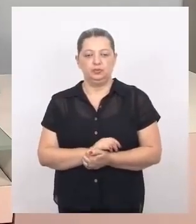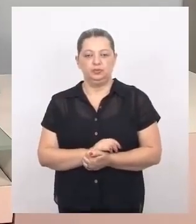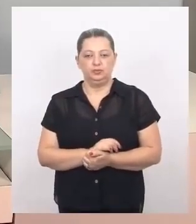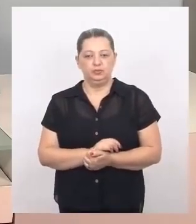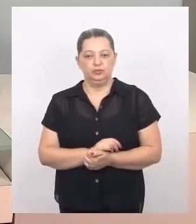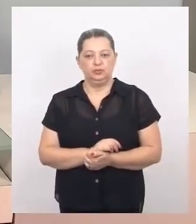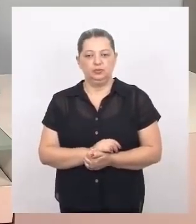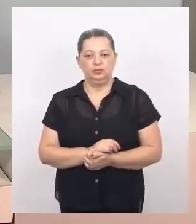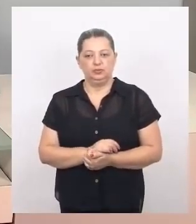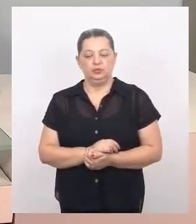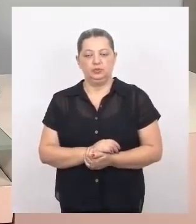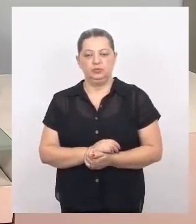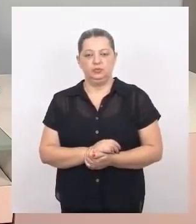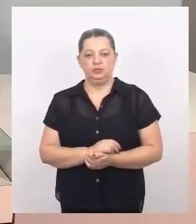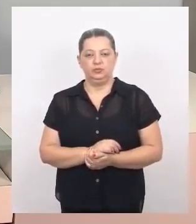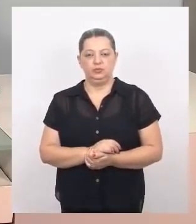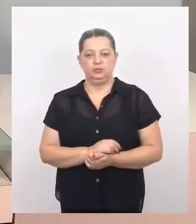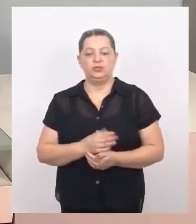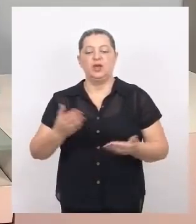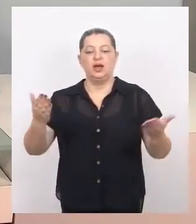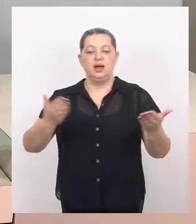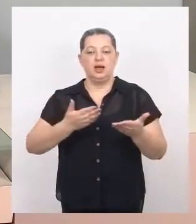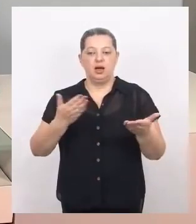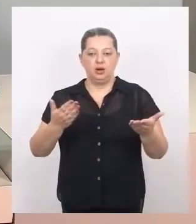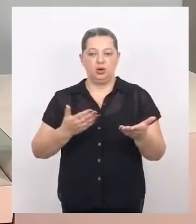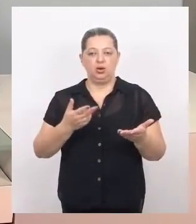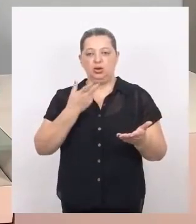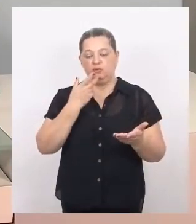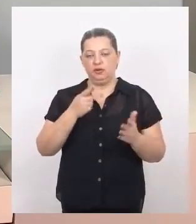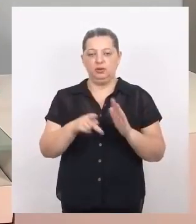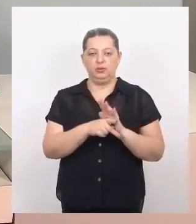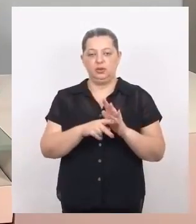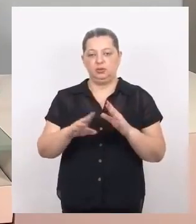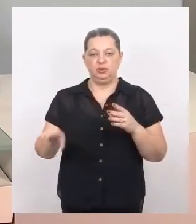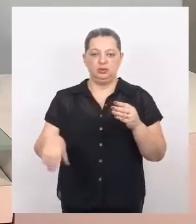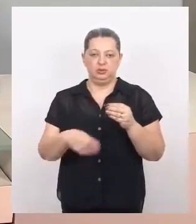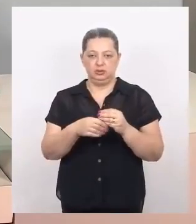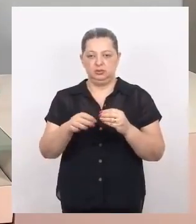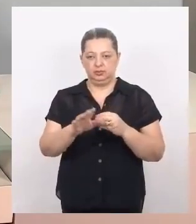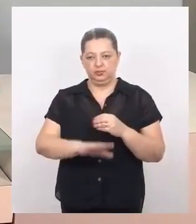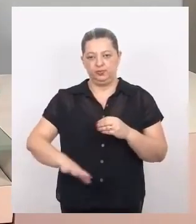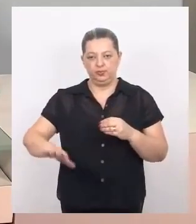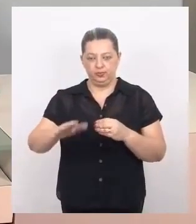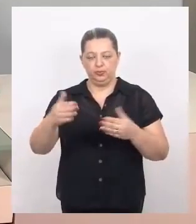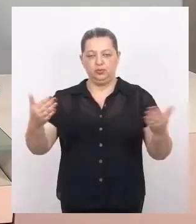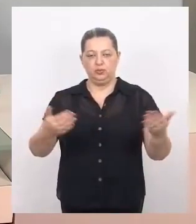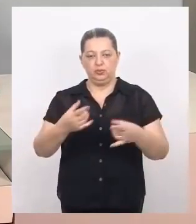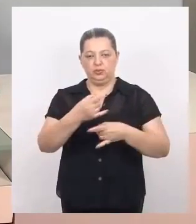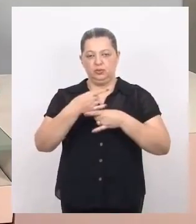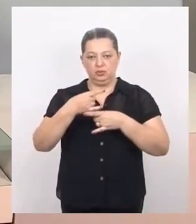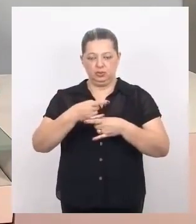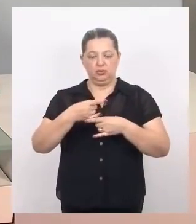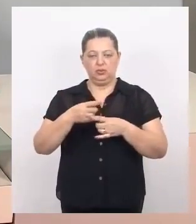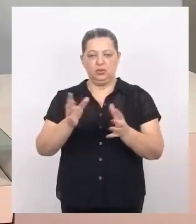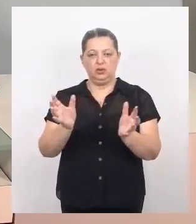Pode Vamos lá. seguir. Então, vamos falar um pouquinho agora sobre a atribuição, que é o público com quem a gente está falando hoje, o trio gestor.